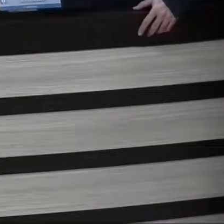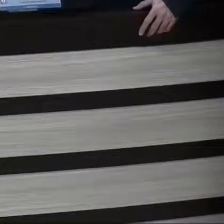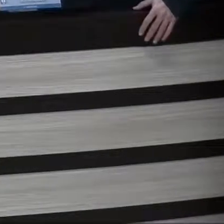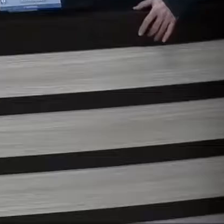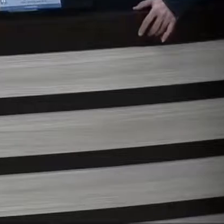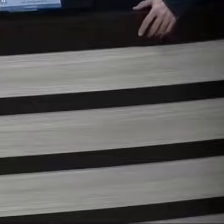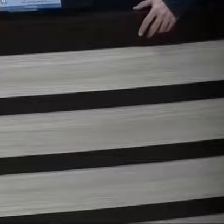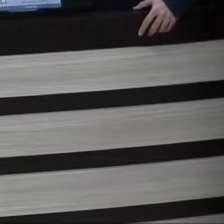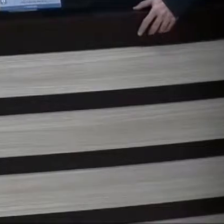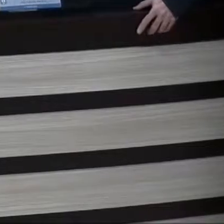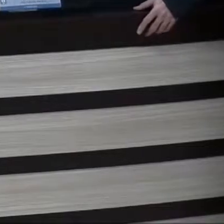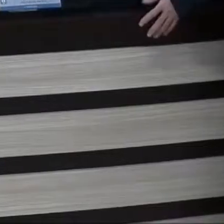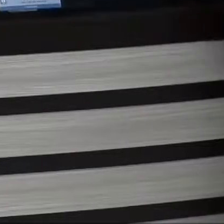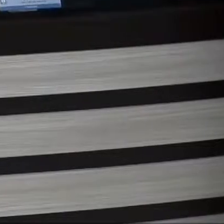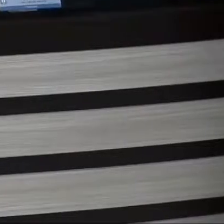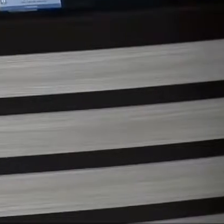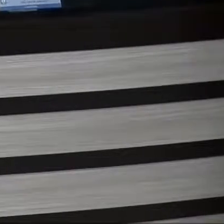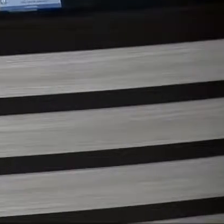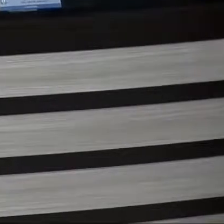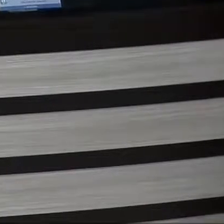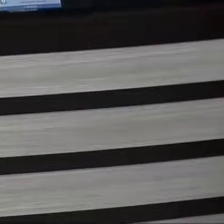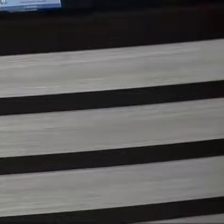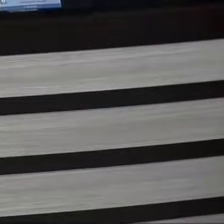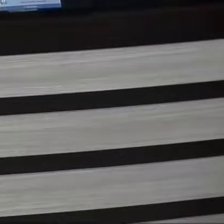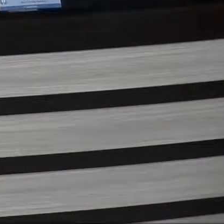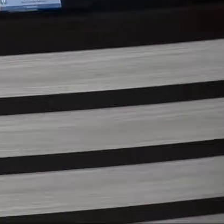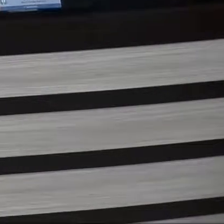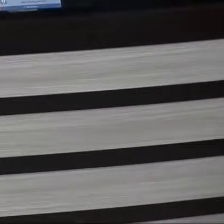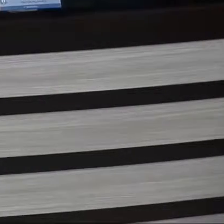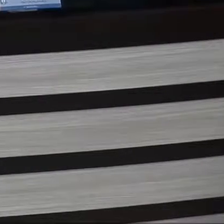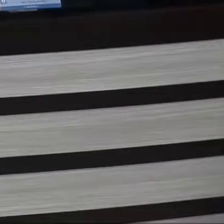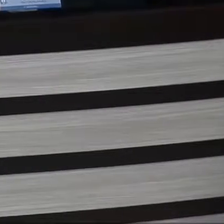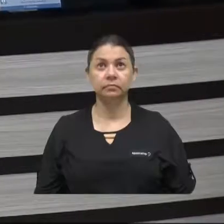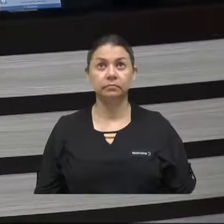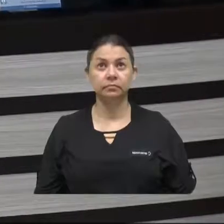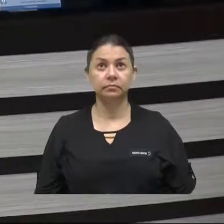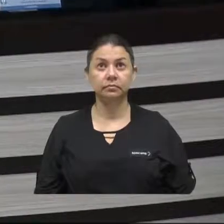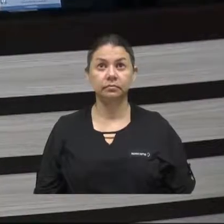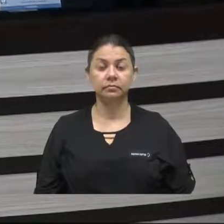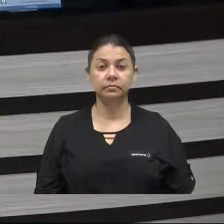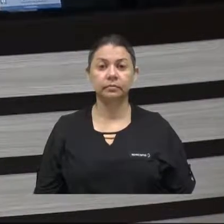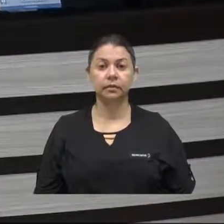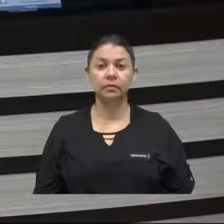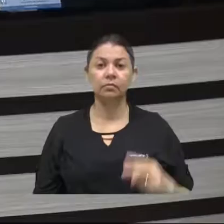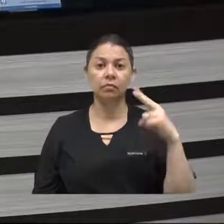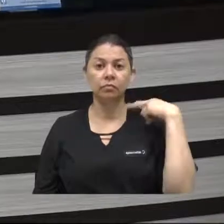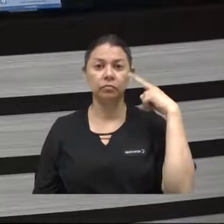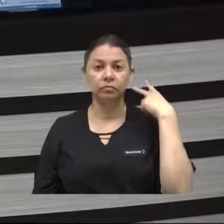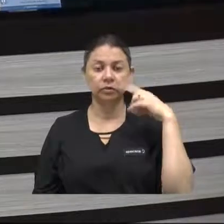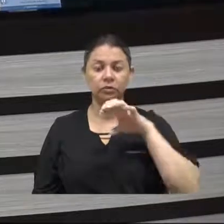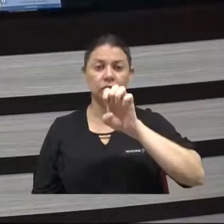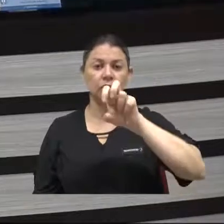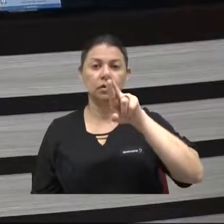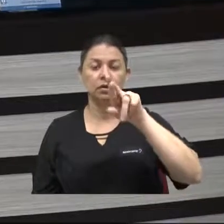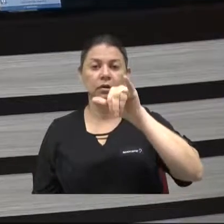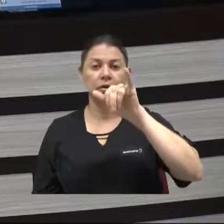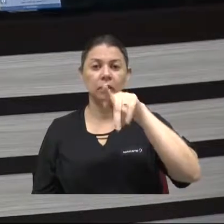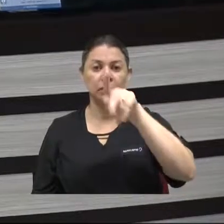A vereadora é a primeira secretária da mesa, a vereadora Érica Tanque. A leitura das moções.